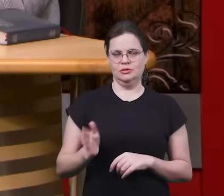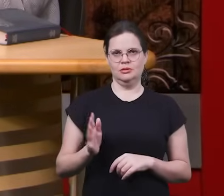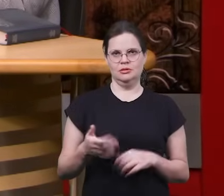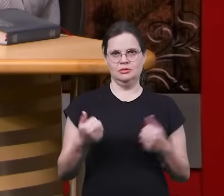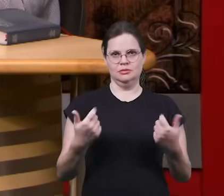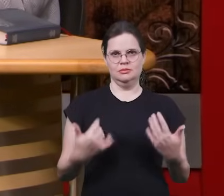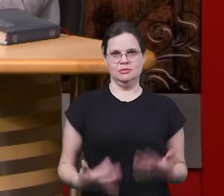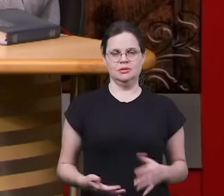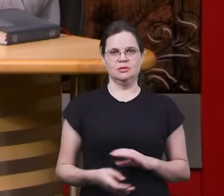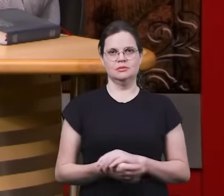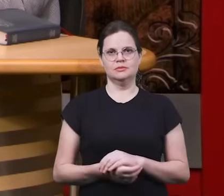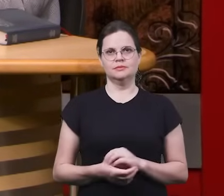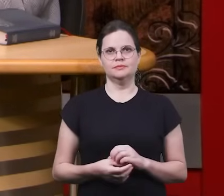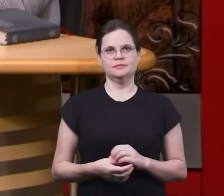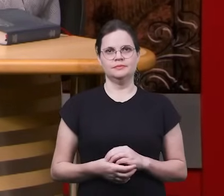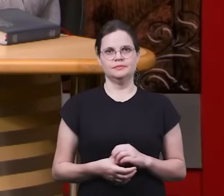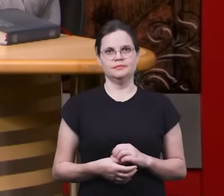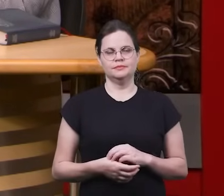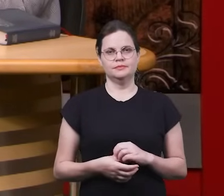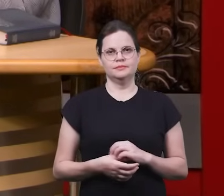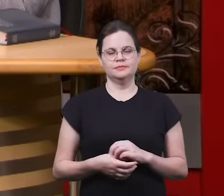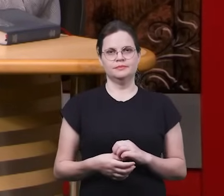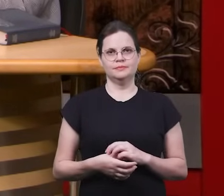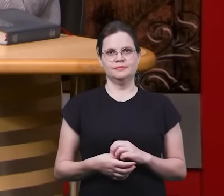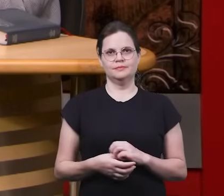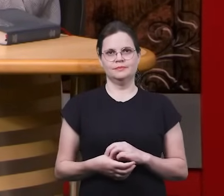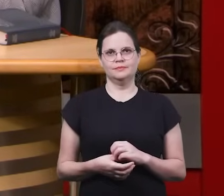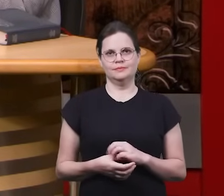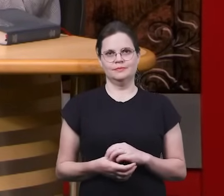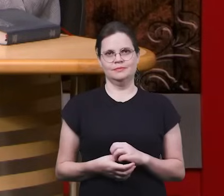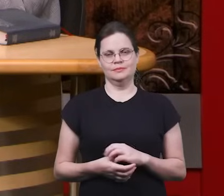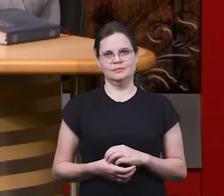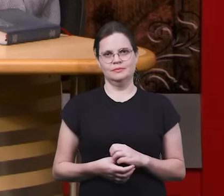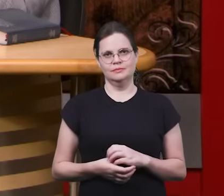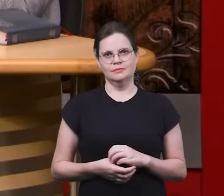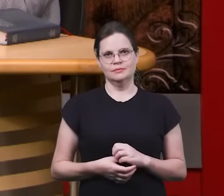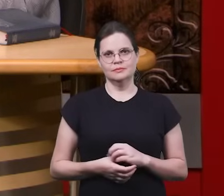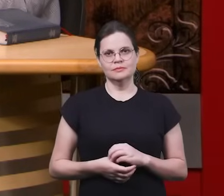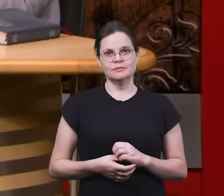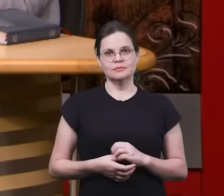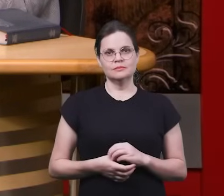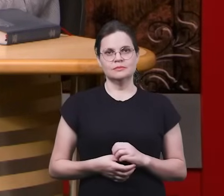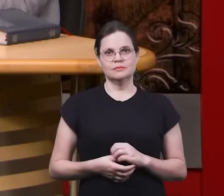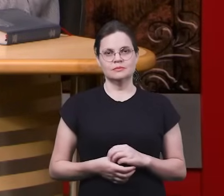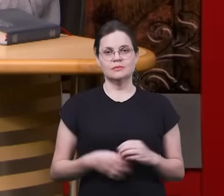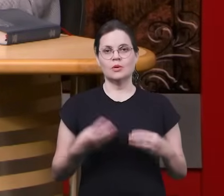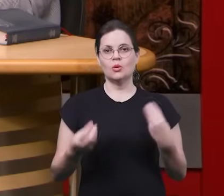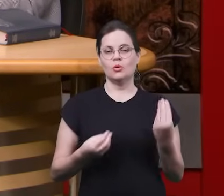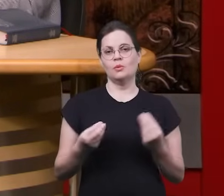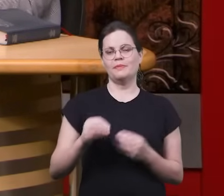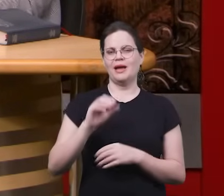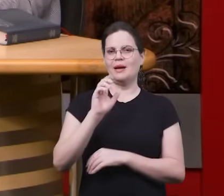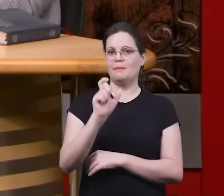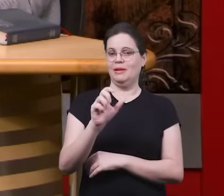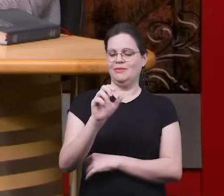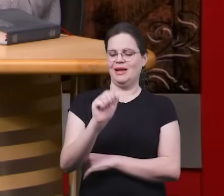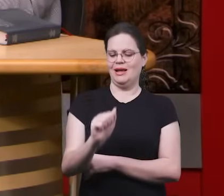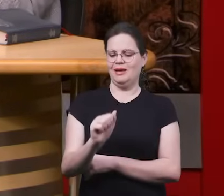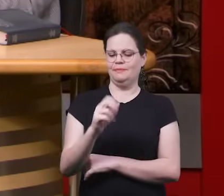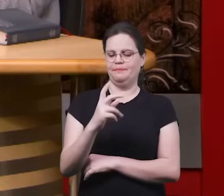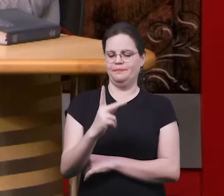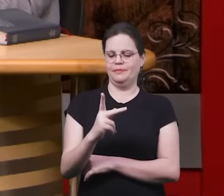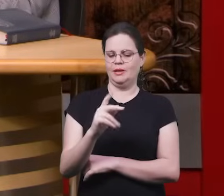mas nós estamos falando sobre o apacentar. Né?